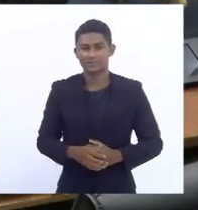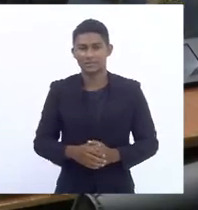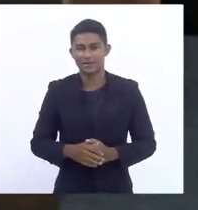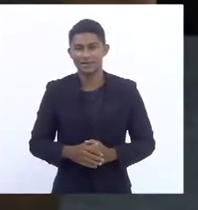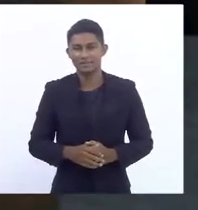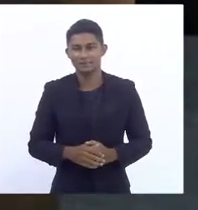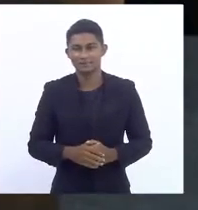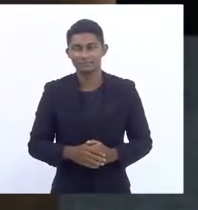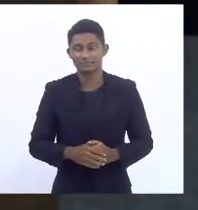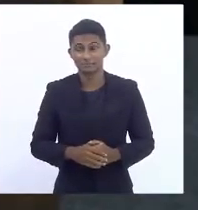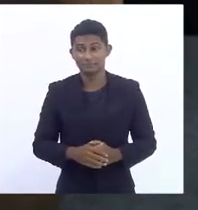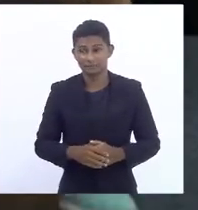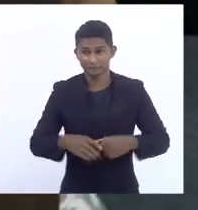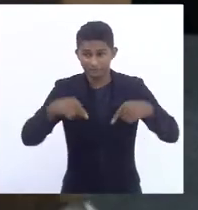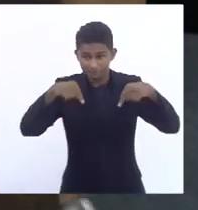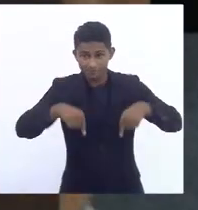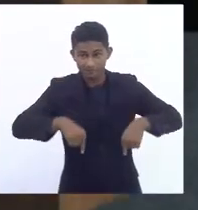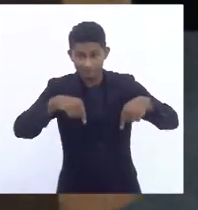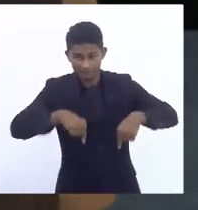Estamos discutindo o projeto de lei